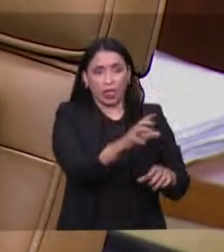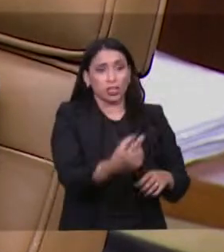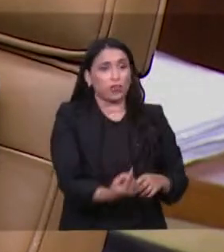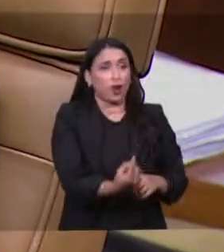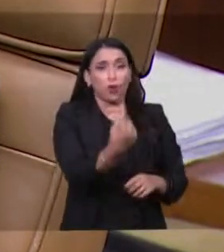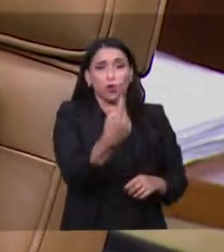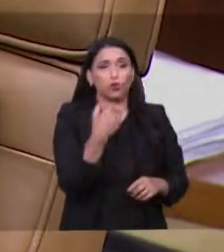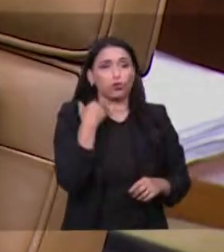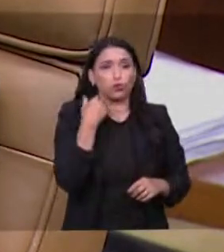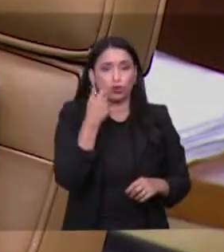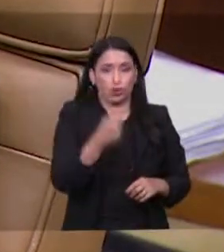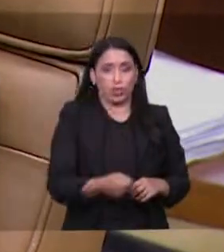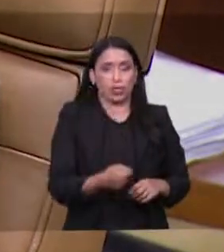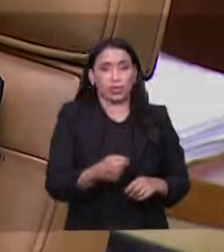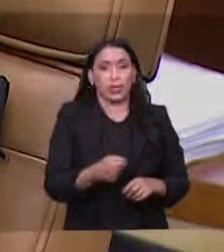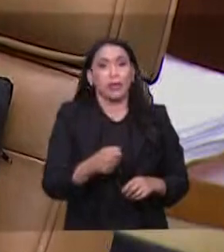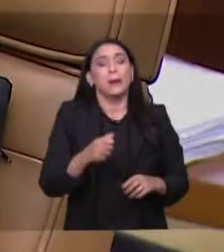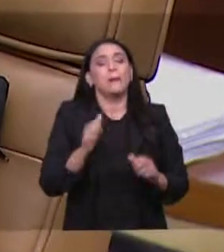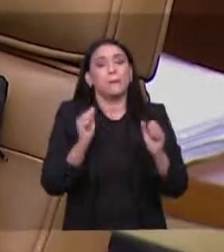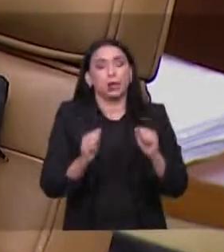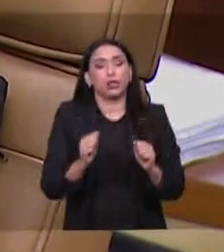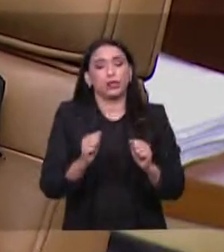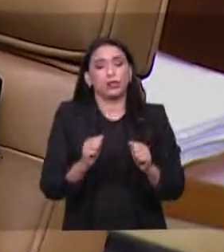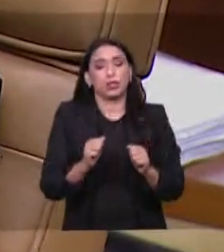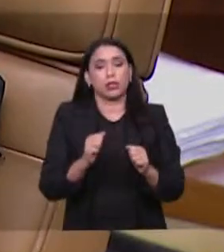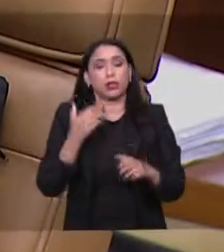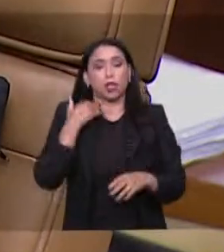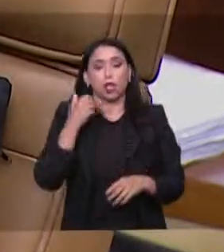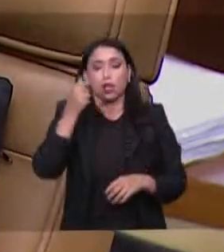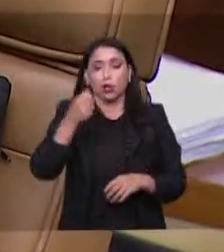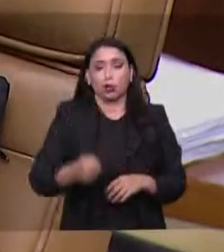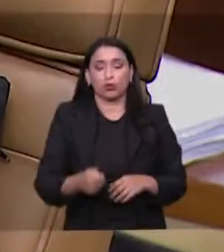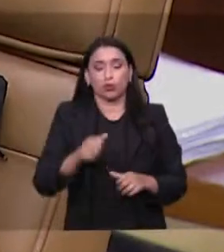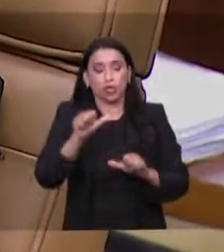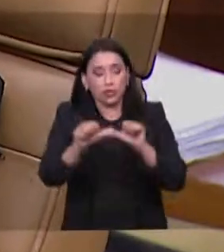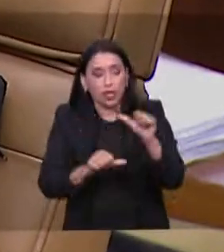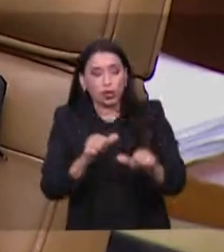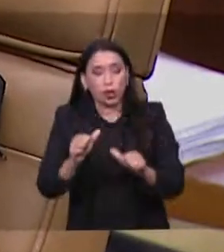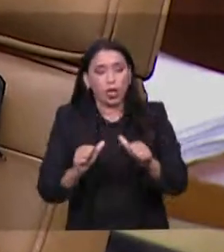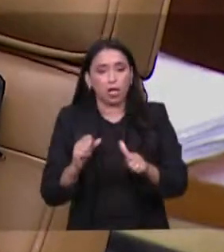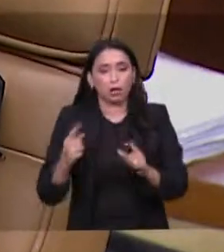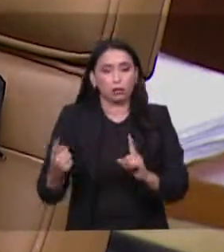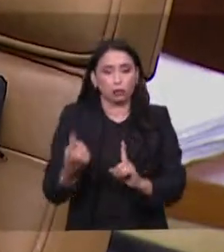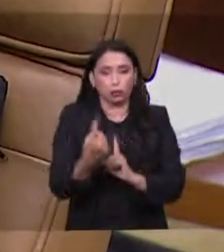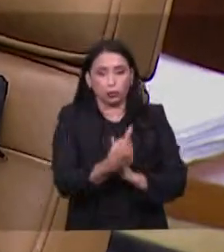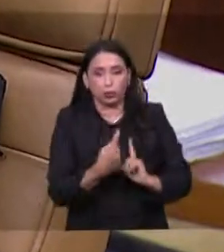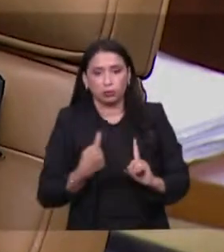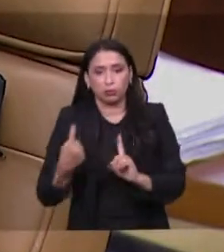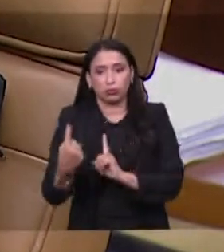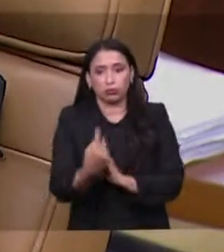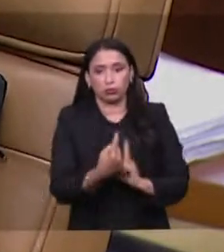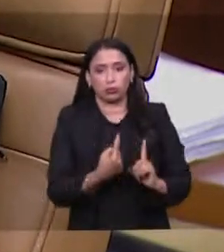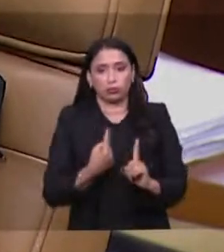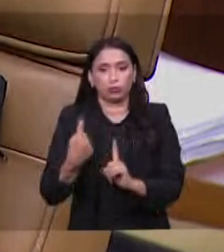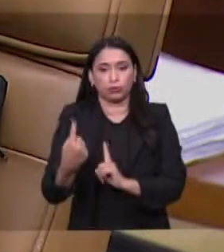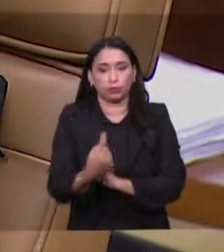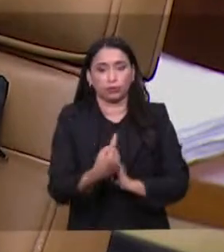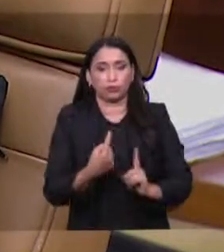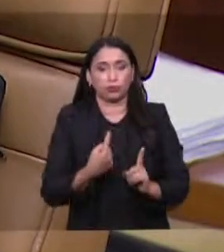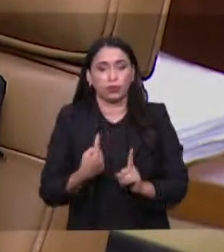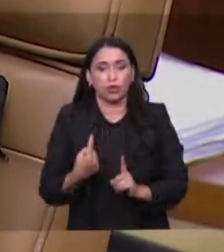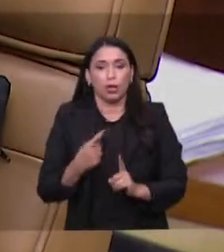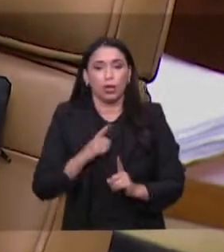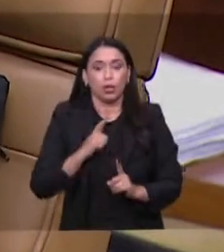tribunais poderão criar um sistema de rodízio de magistrados a fim de atender às disposições deste código. Eu entendi